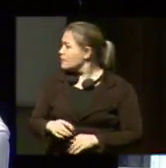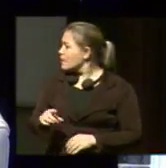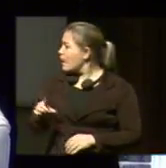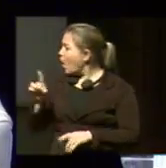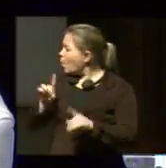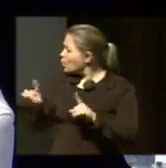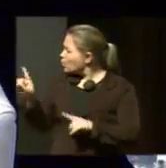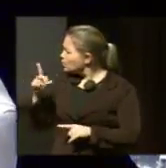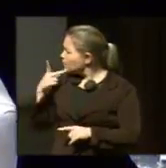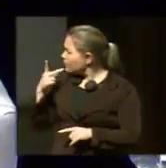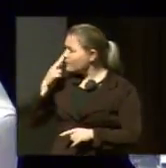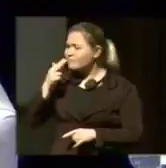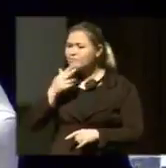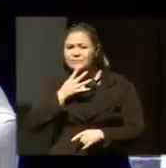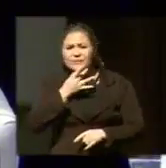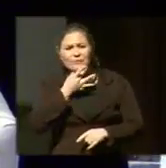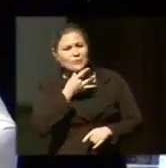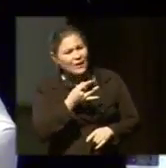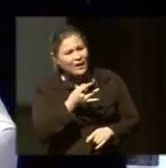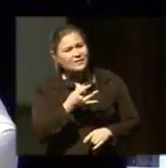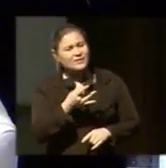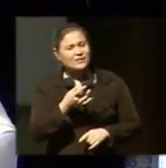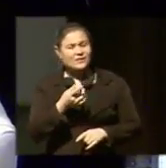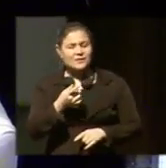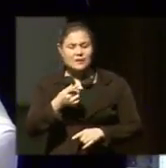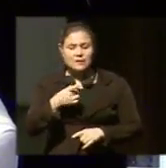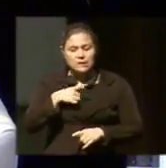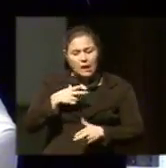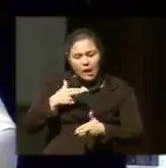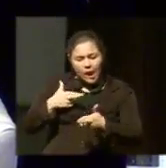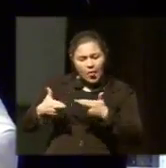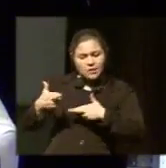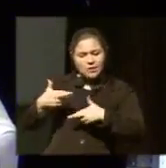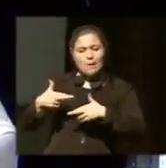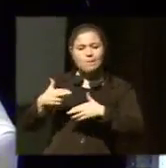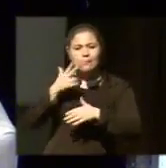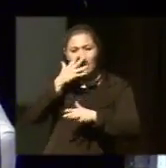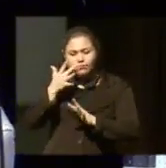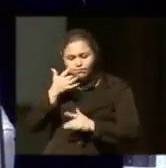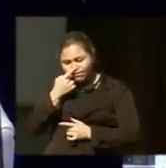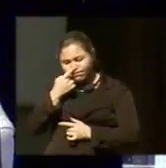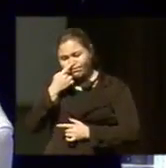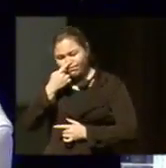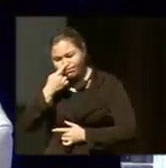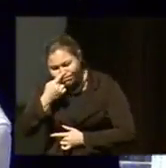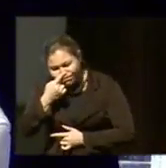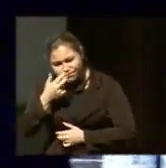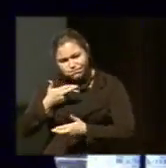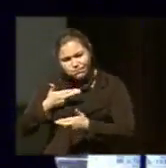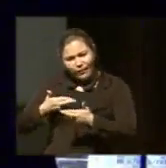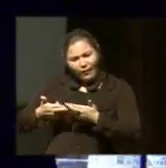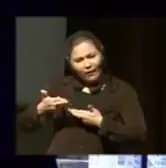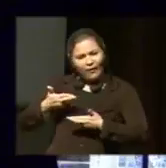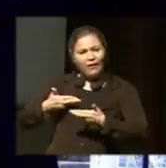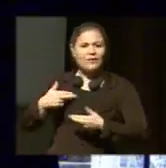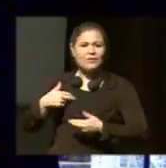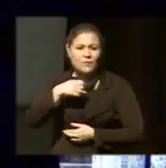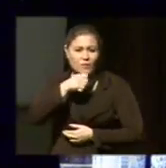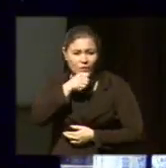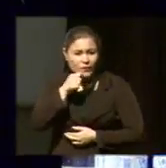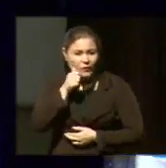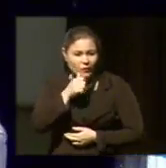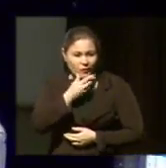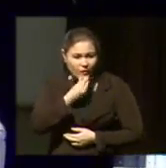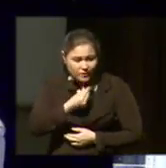vocês falaram da vontade, inclusive, de ter uma relação mais próxima, né, com seus próprios avós. Então, acho